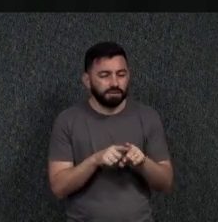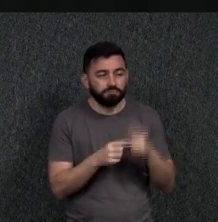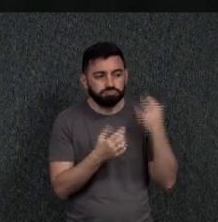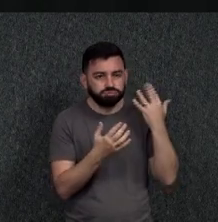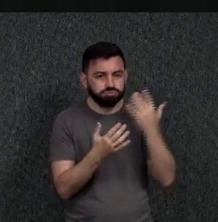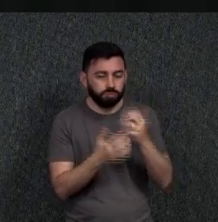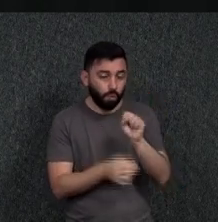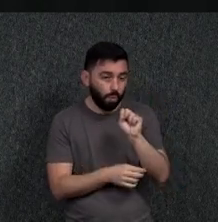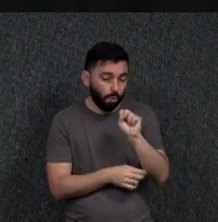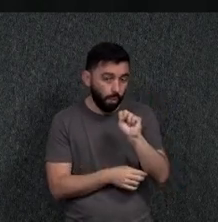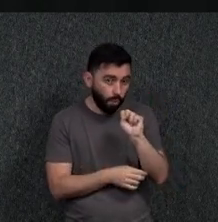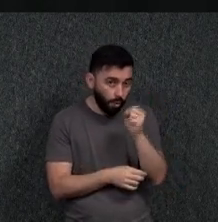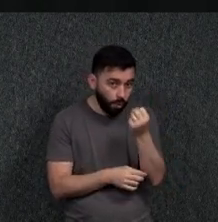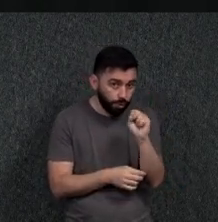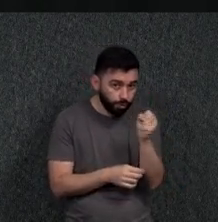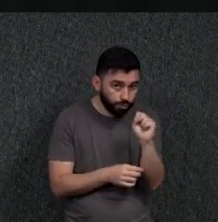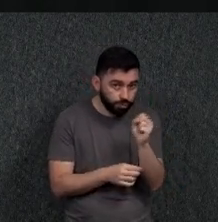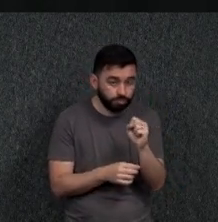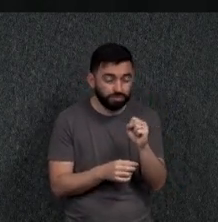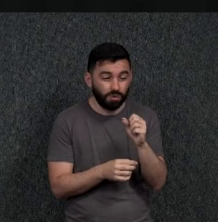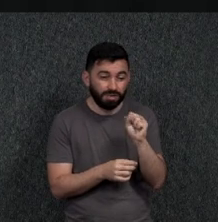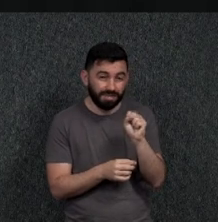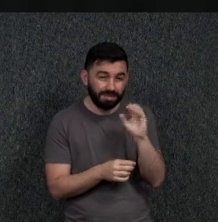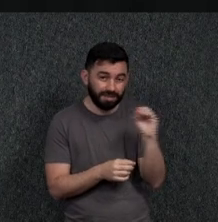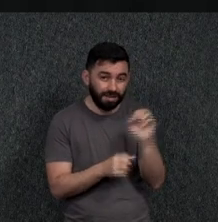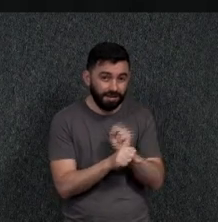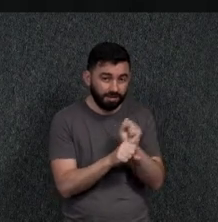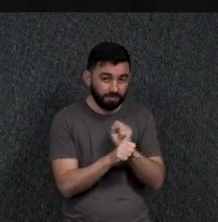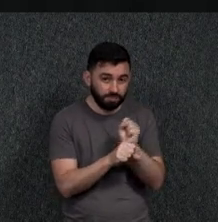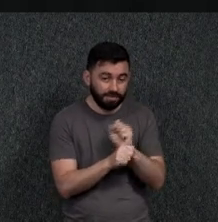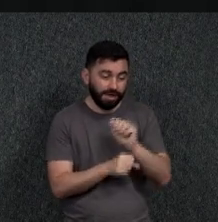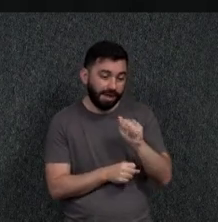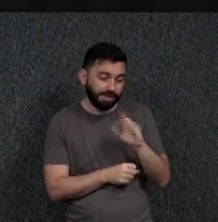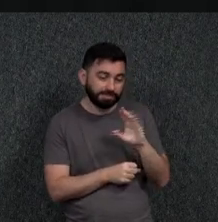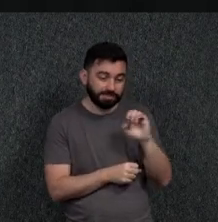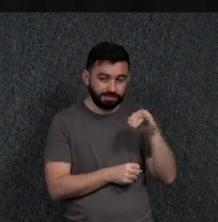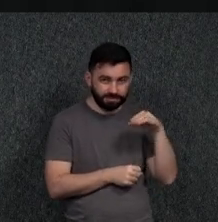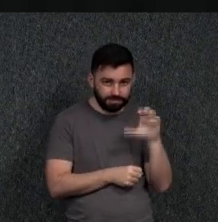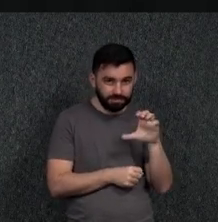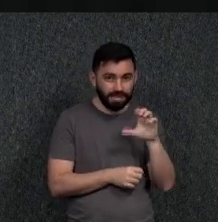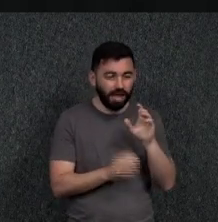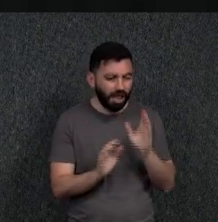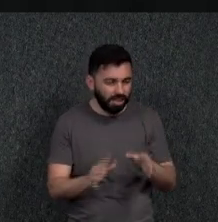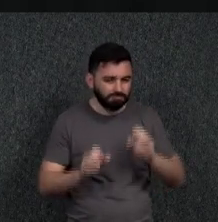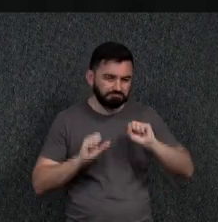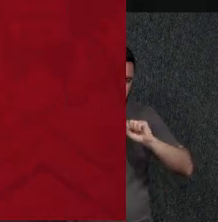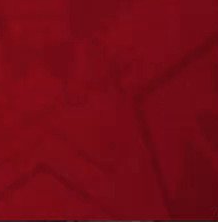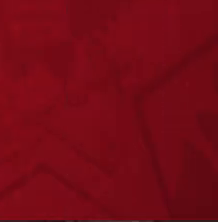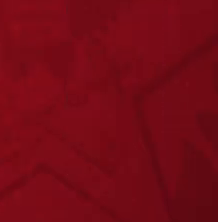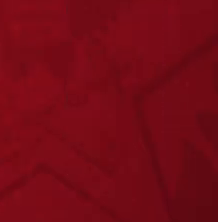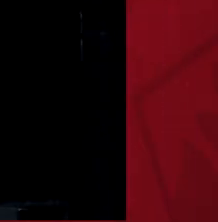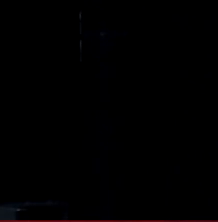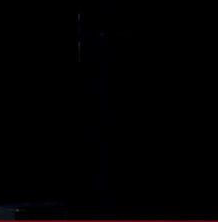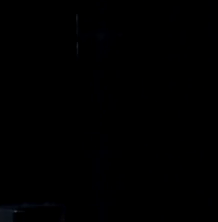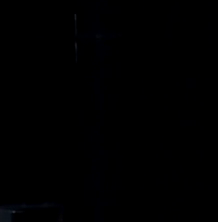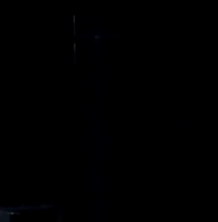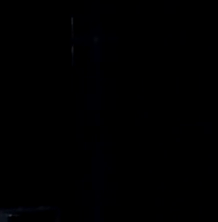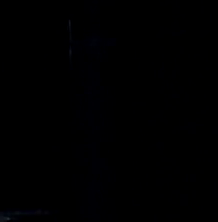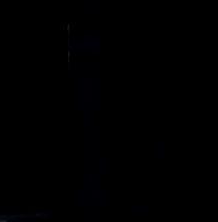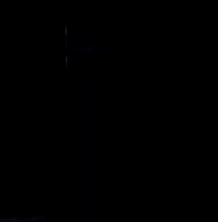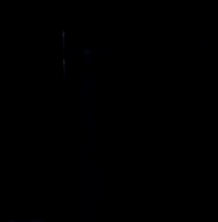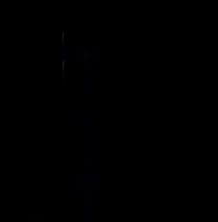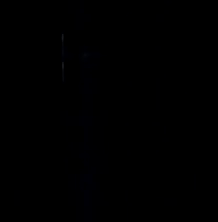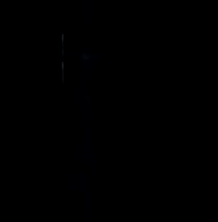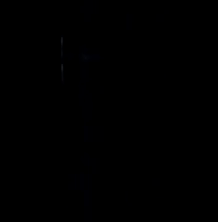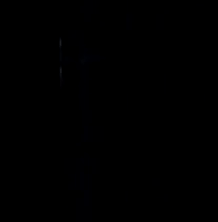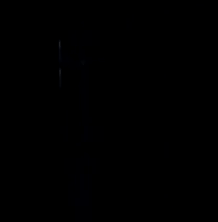Bento, foram determinantes para o seu desenvolvimento da nossa região. A diretora